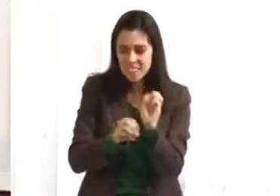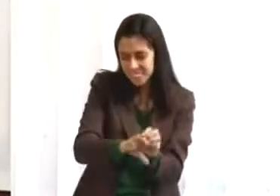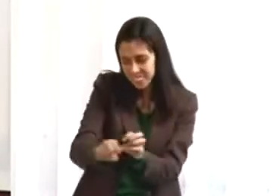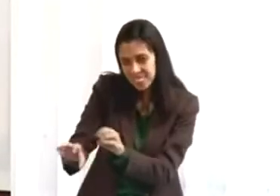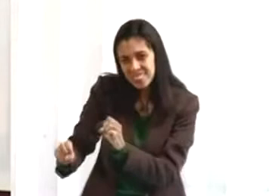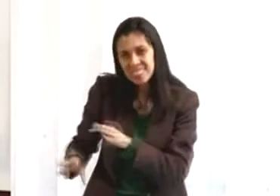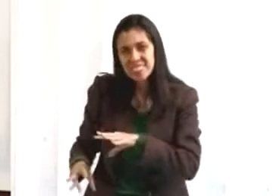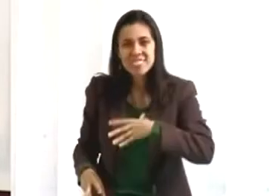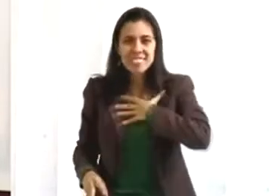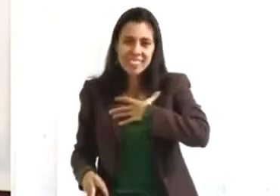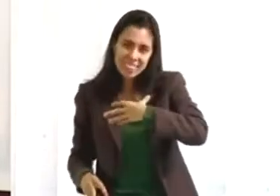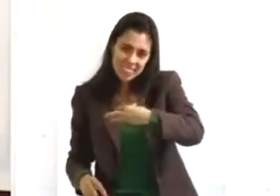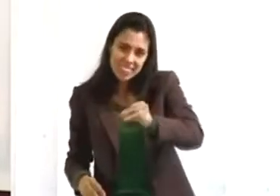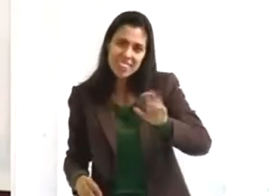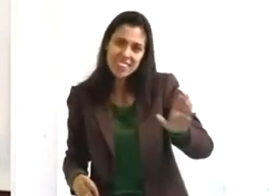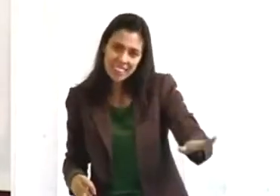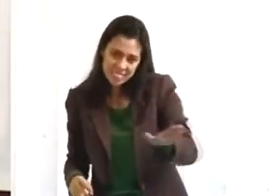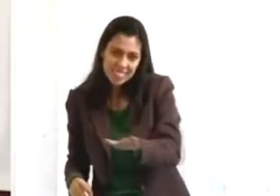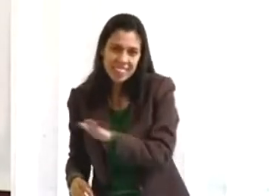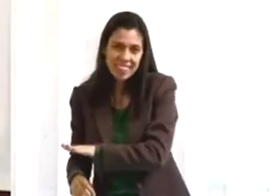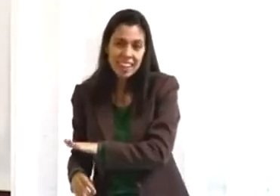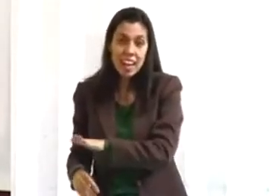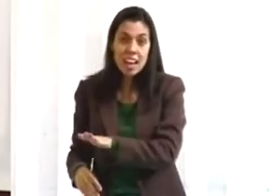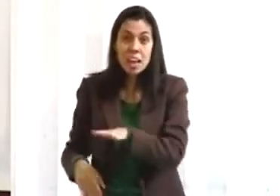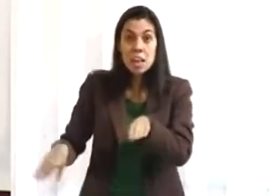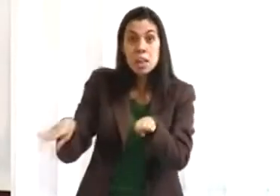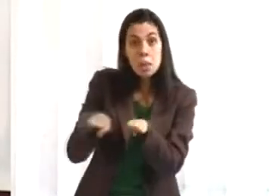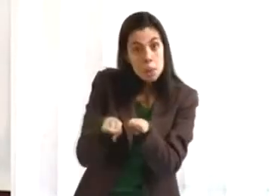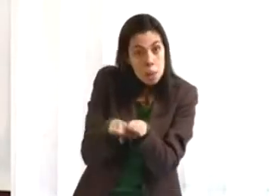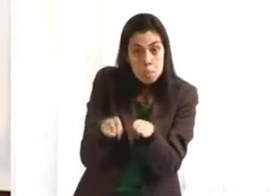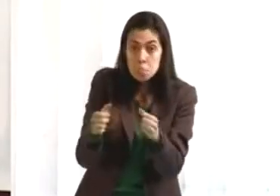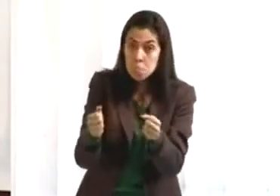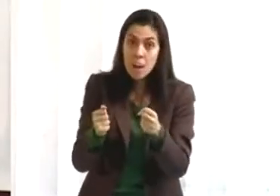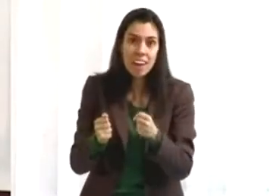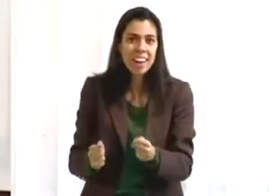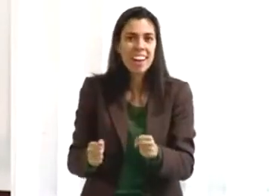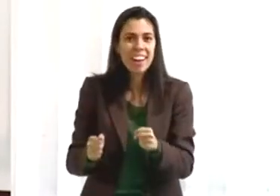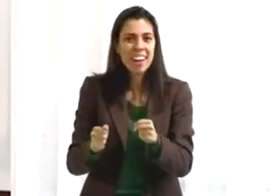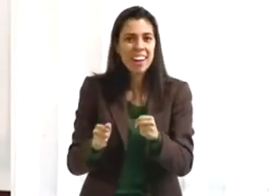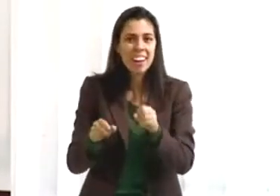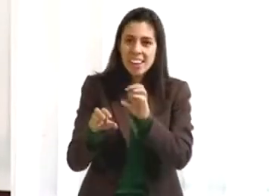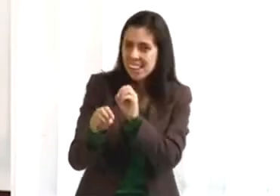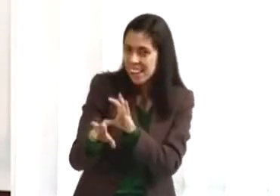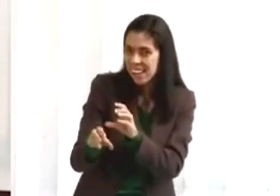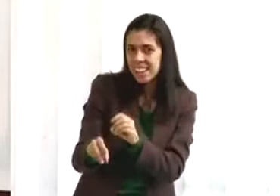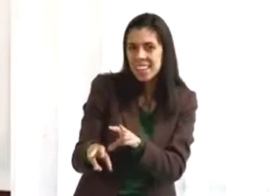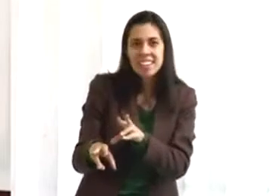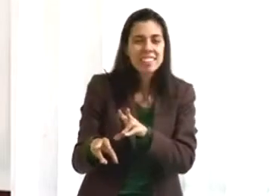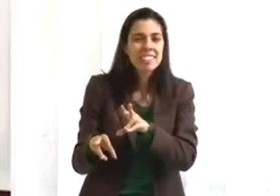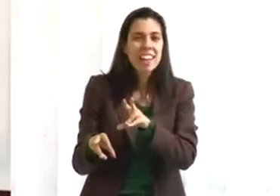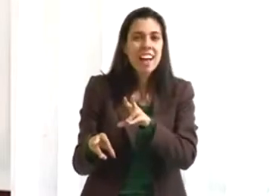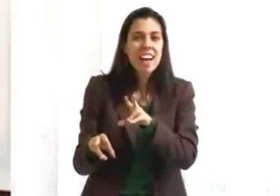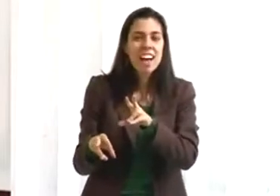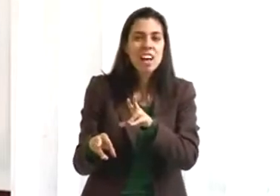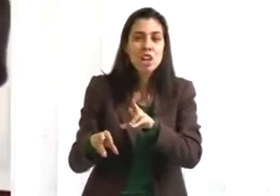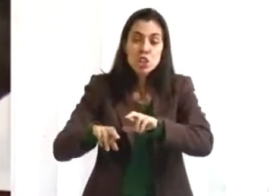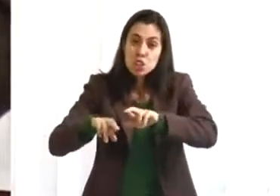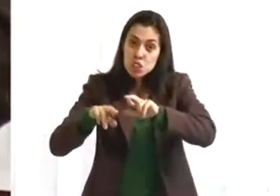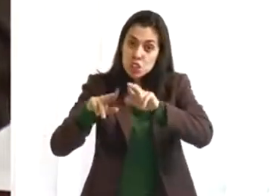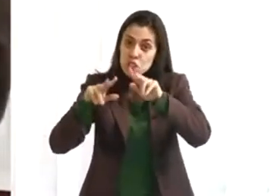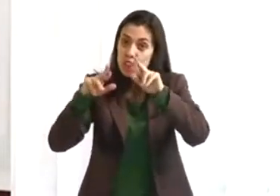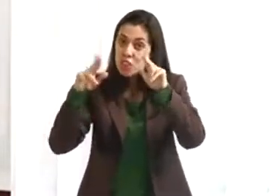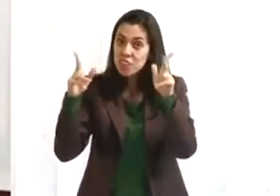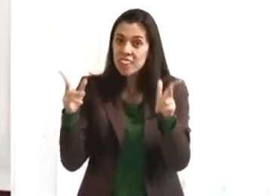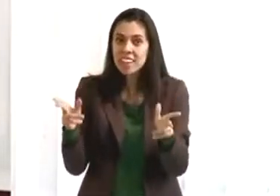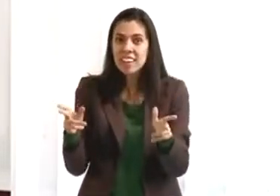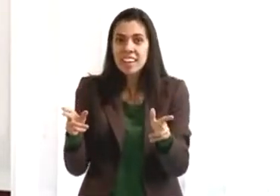filhos. Você pode também discipular irmãos que já estão servindo ao Senhor. Isso é muito bonito. Tem acontecido aqui em